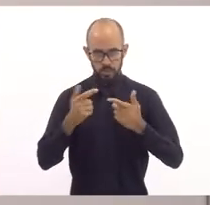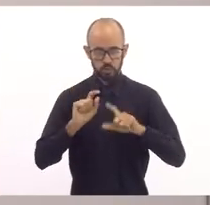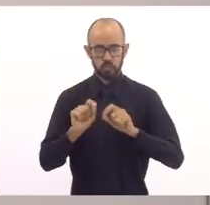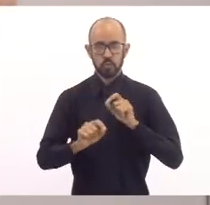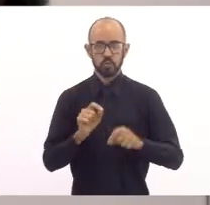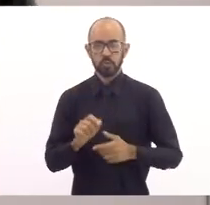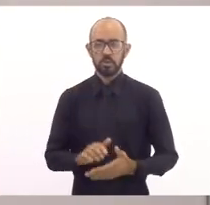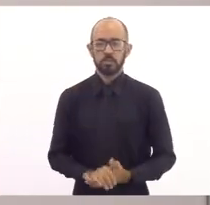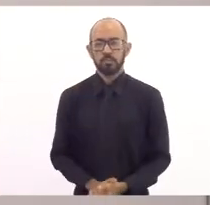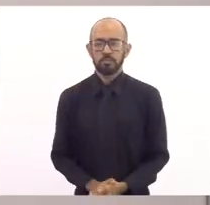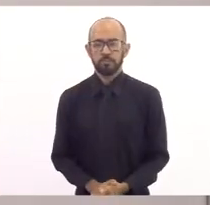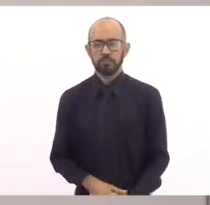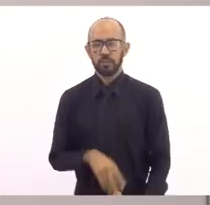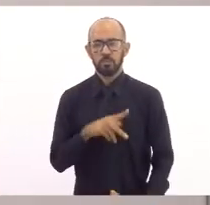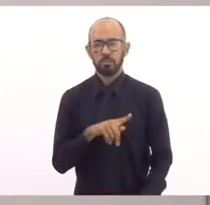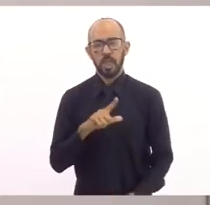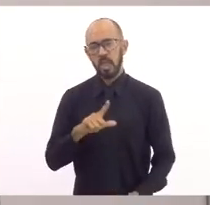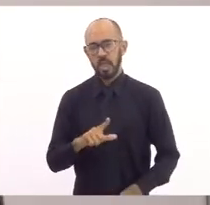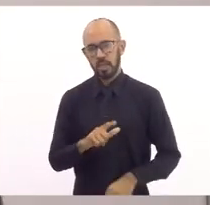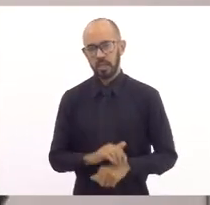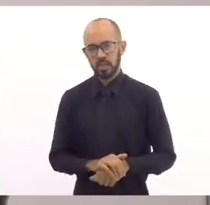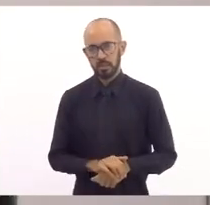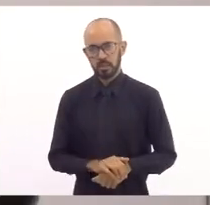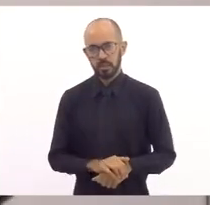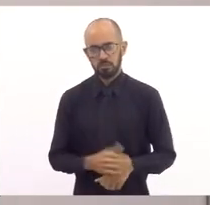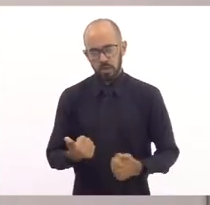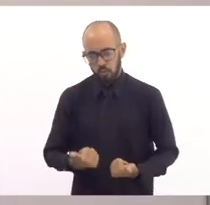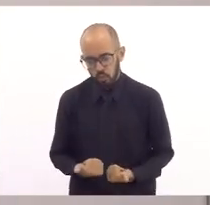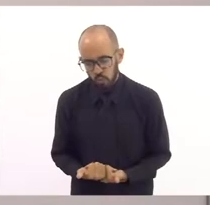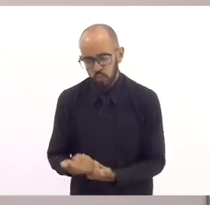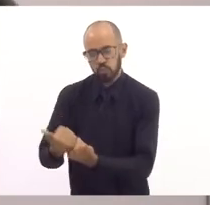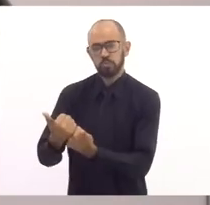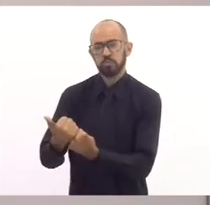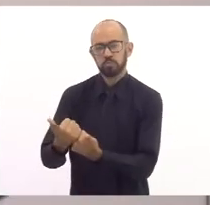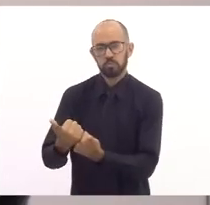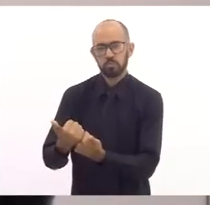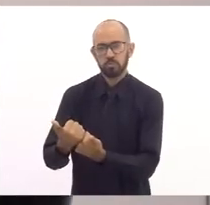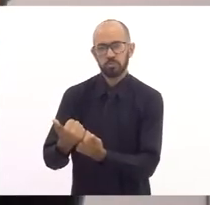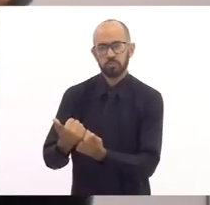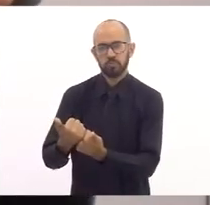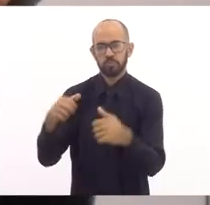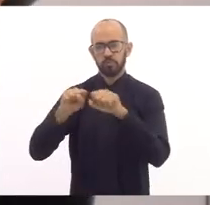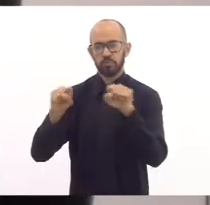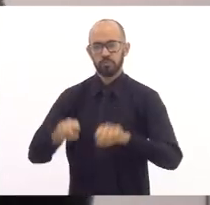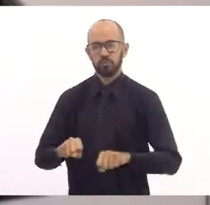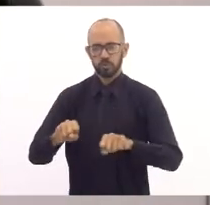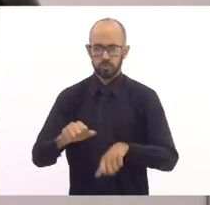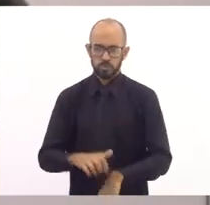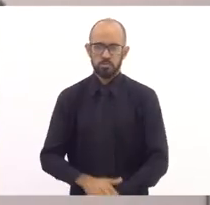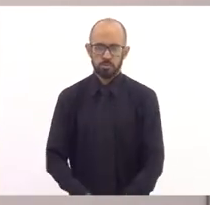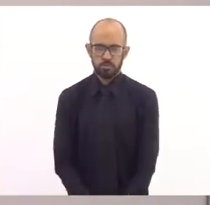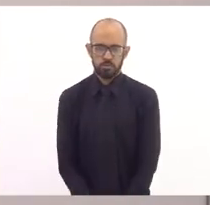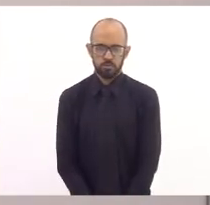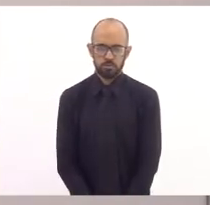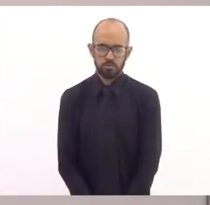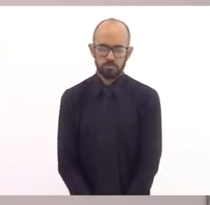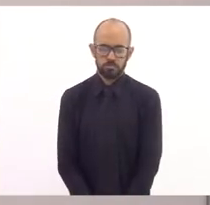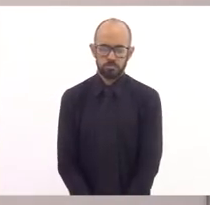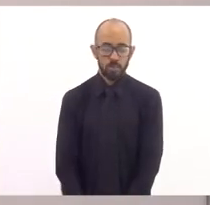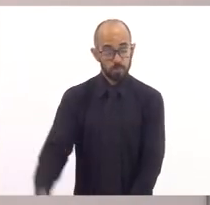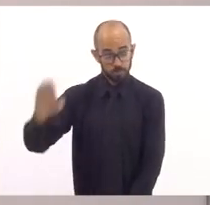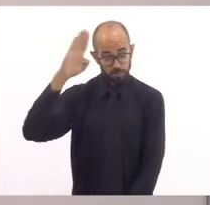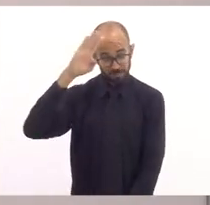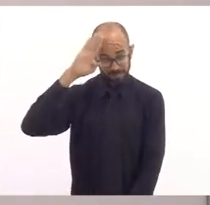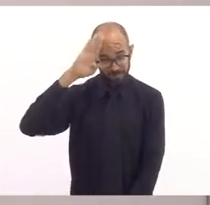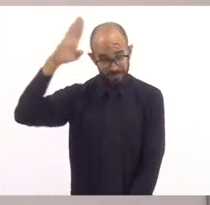Martão, um PL para subsidiar o sistema, principalmente o